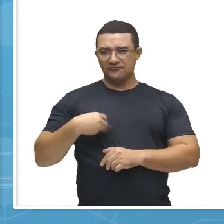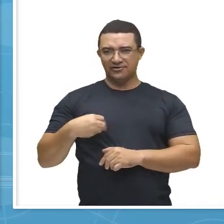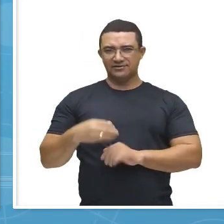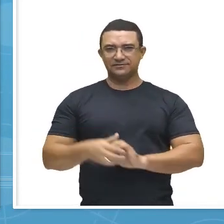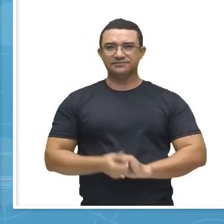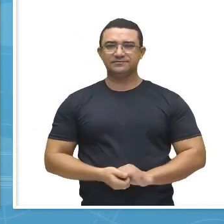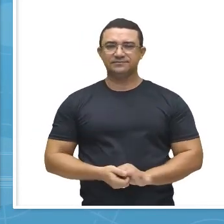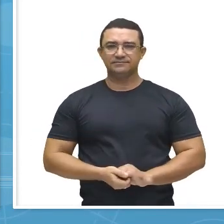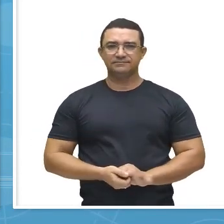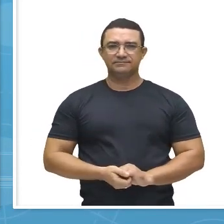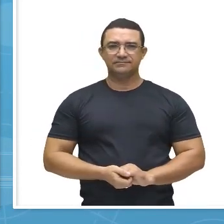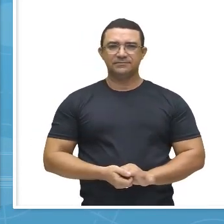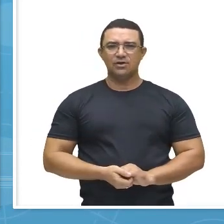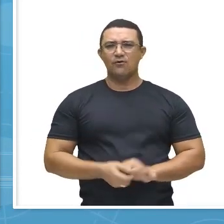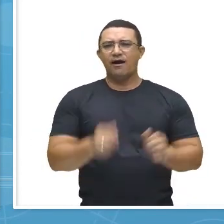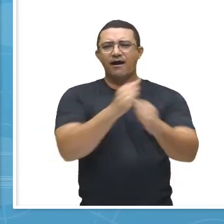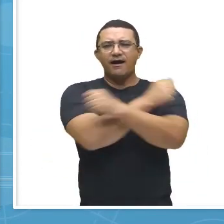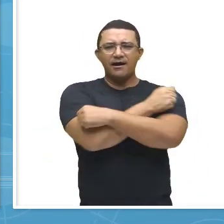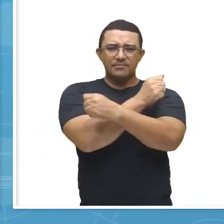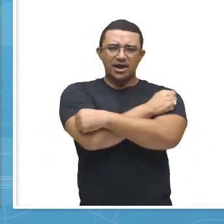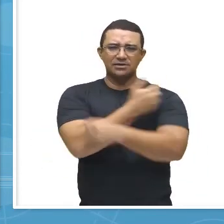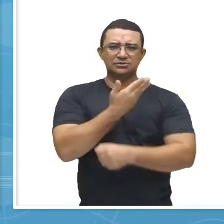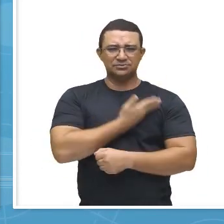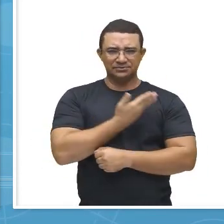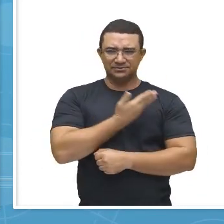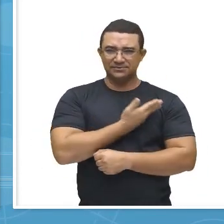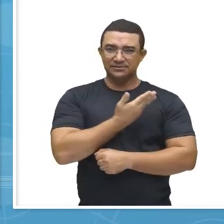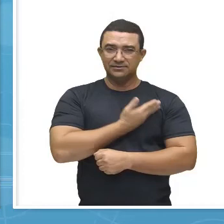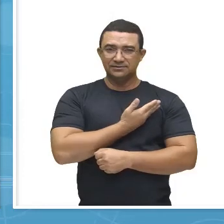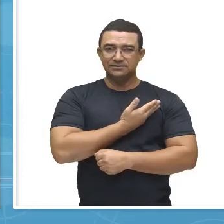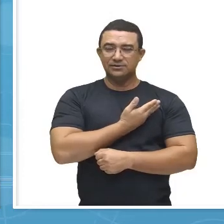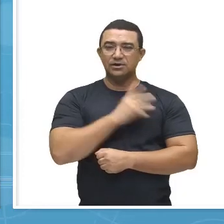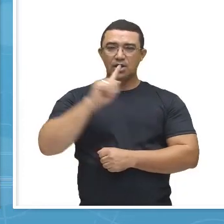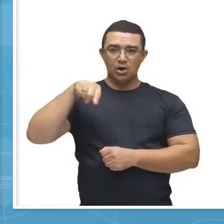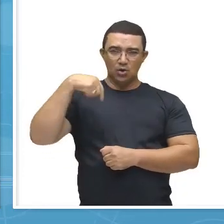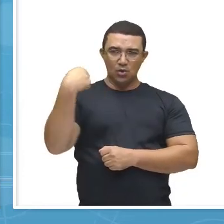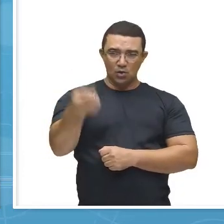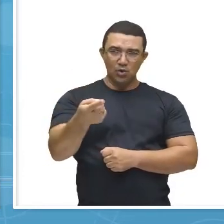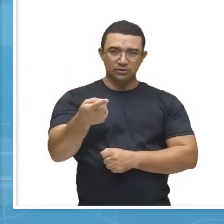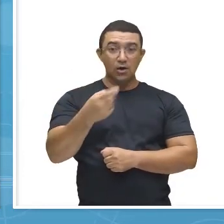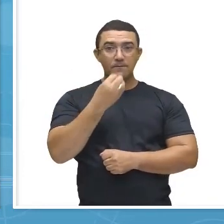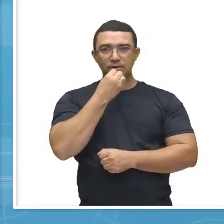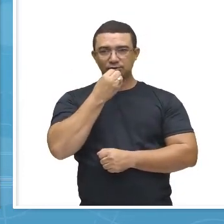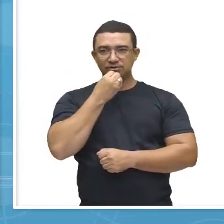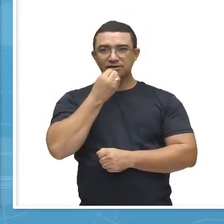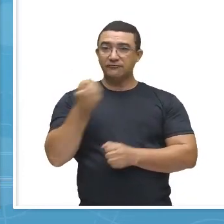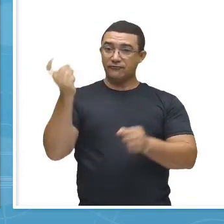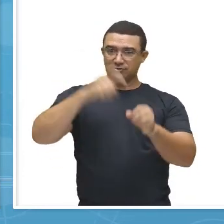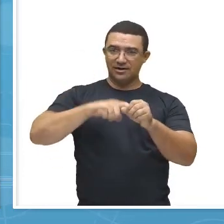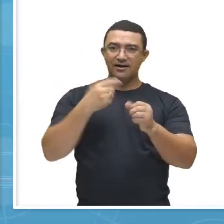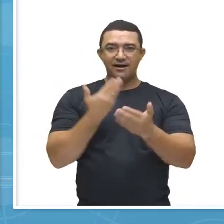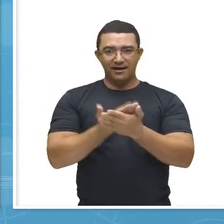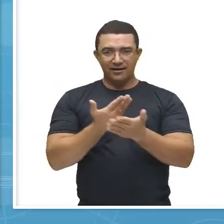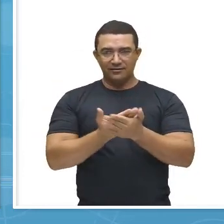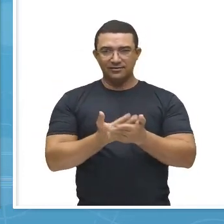amigo, minha cara amiga, um grande abraço e vamos voltar numa próxima oportunidade. Tudo de bom.